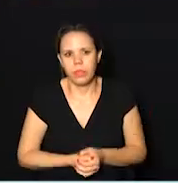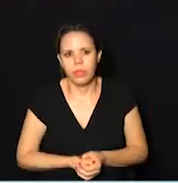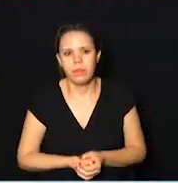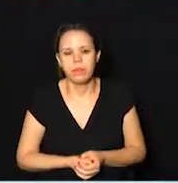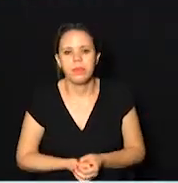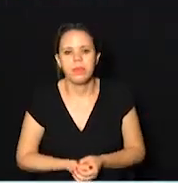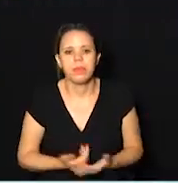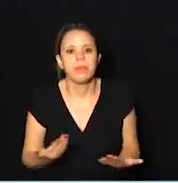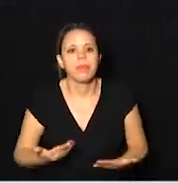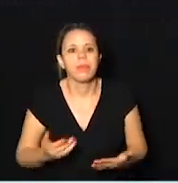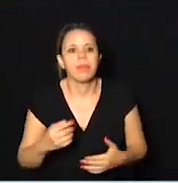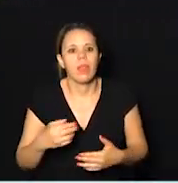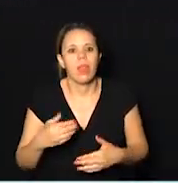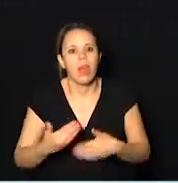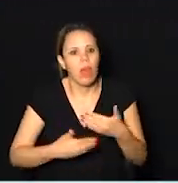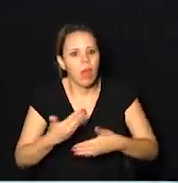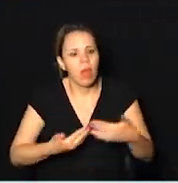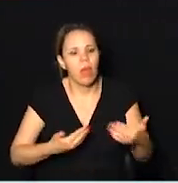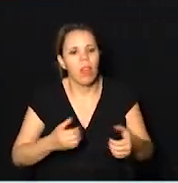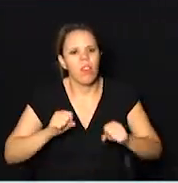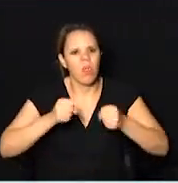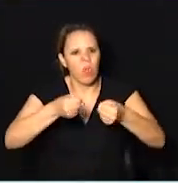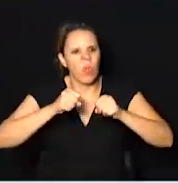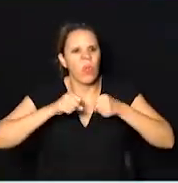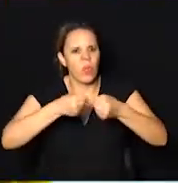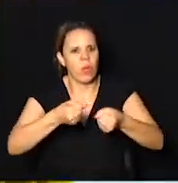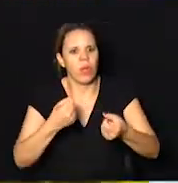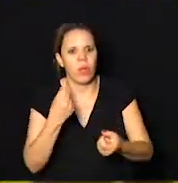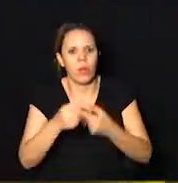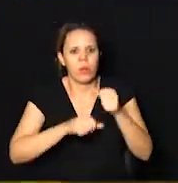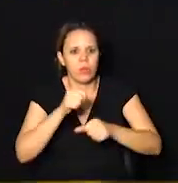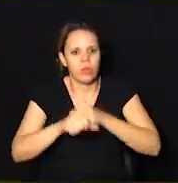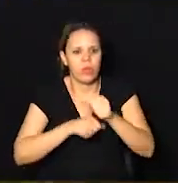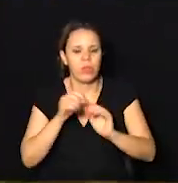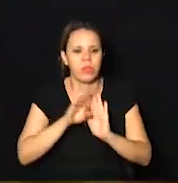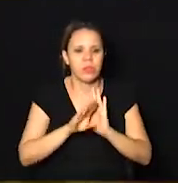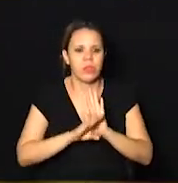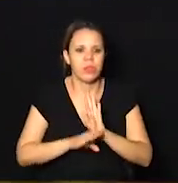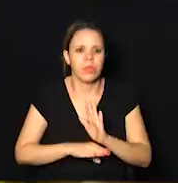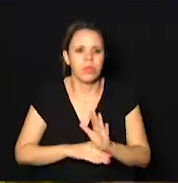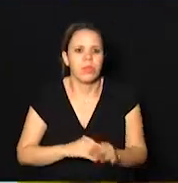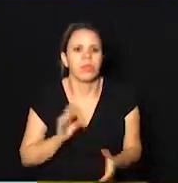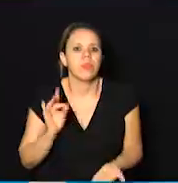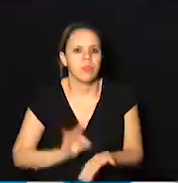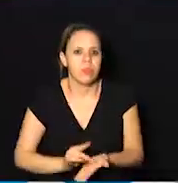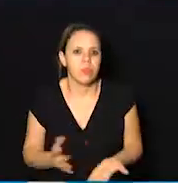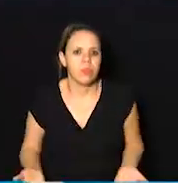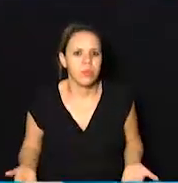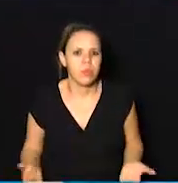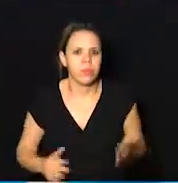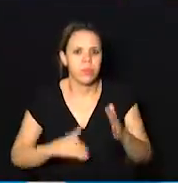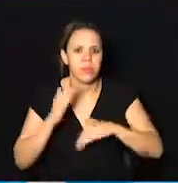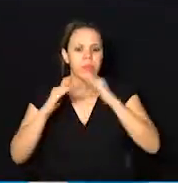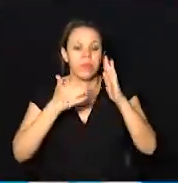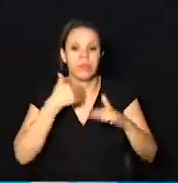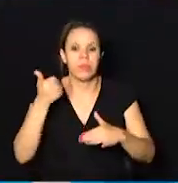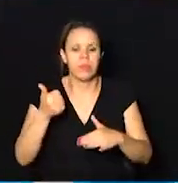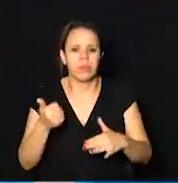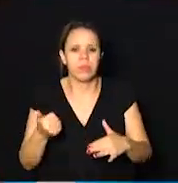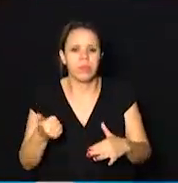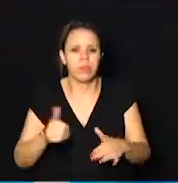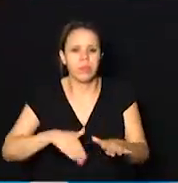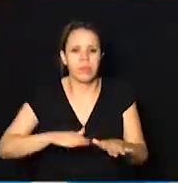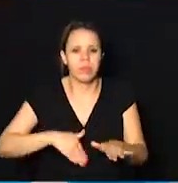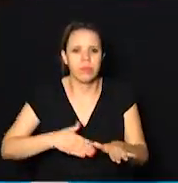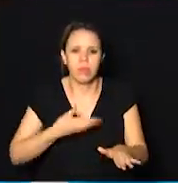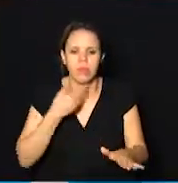em dia é hoje é uma rotina muito puxada né a gente fez algumas mudanças no programa para realmente evoluir melhorar